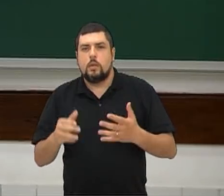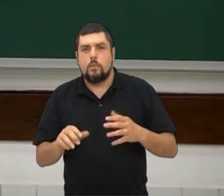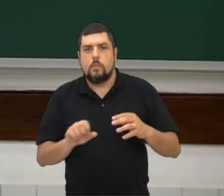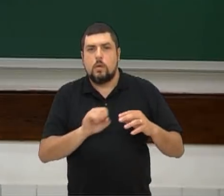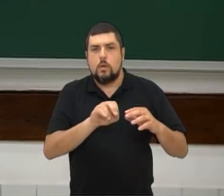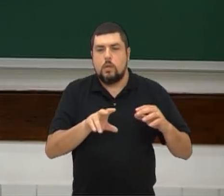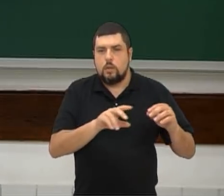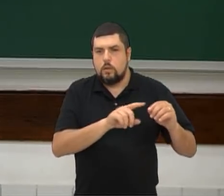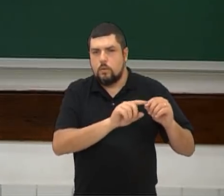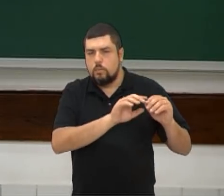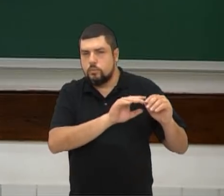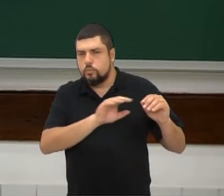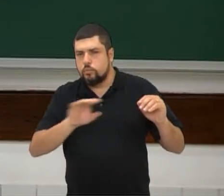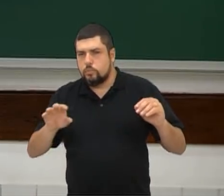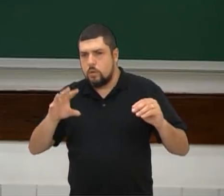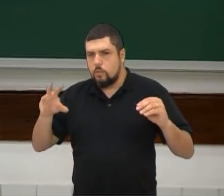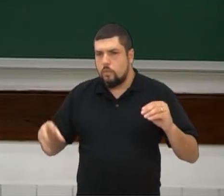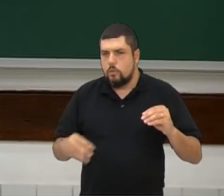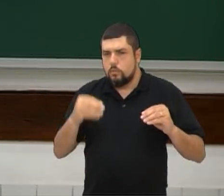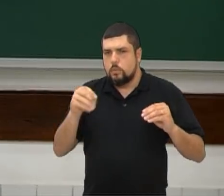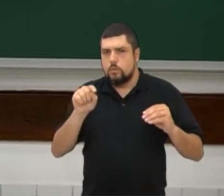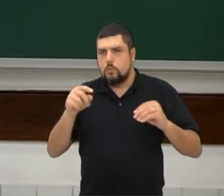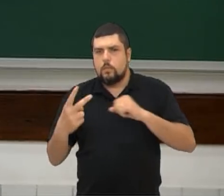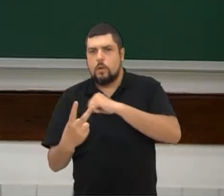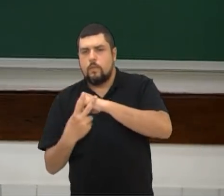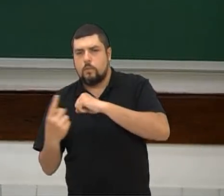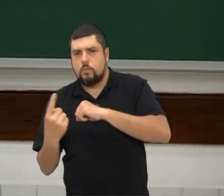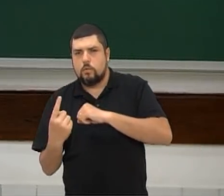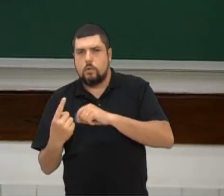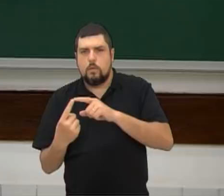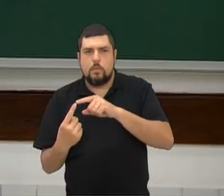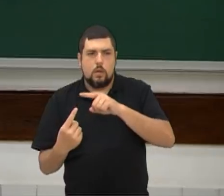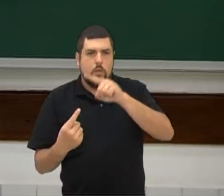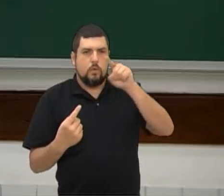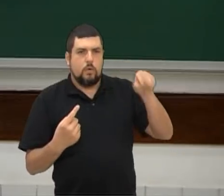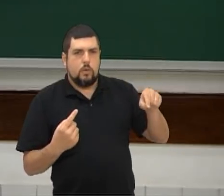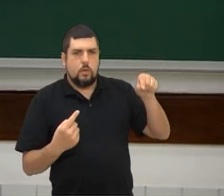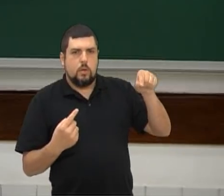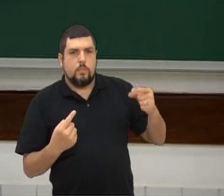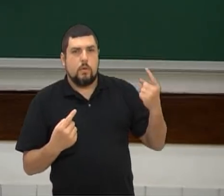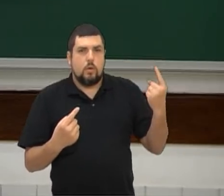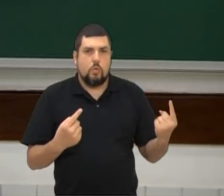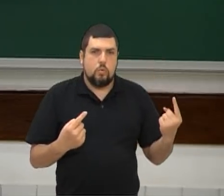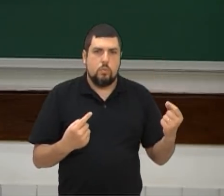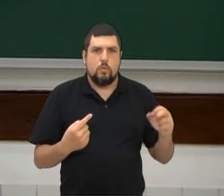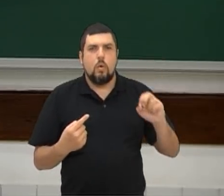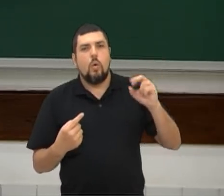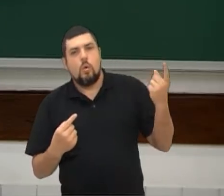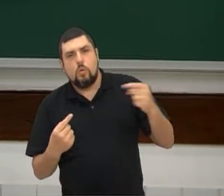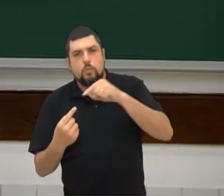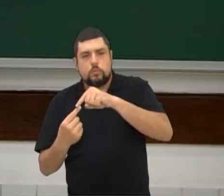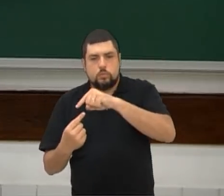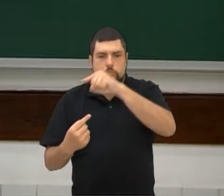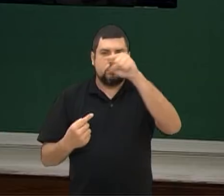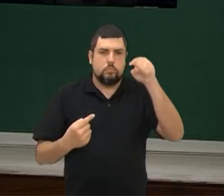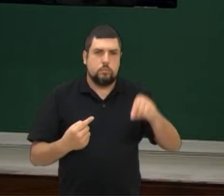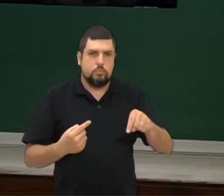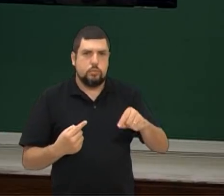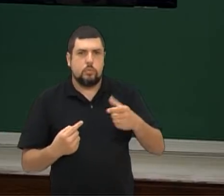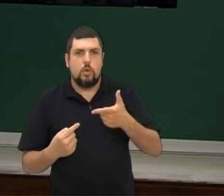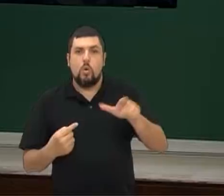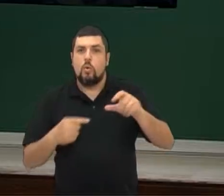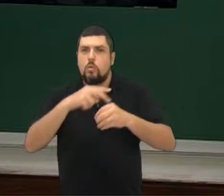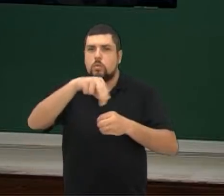for válida somente para um ou outro núcleo. Então, de novo, ó, o diretor de